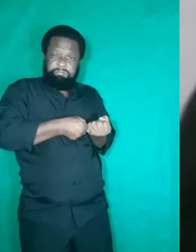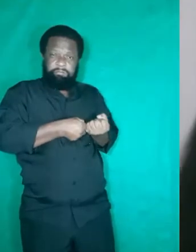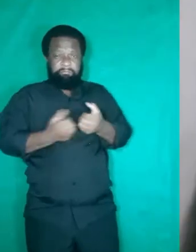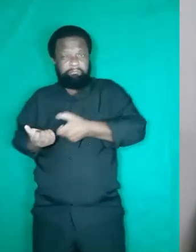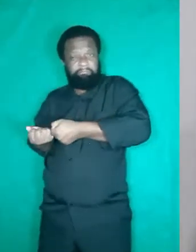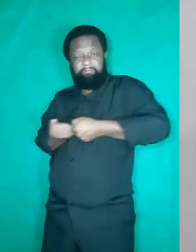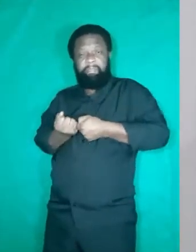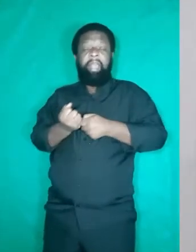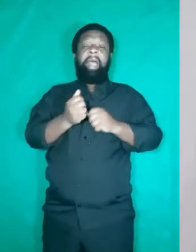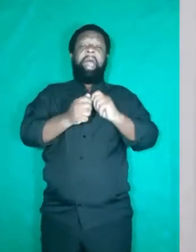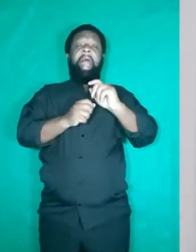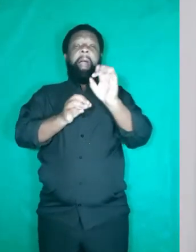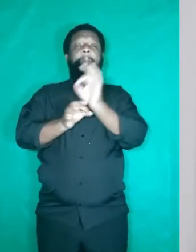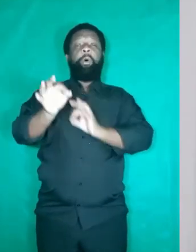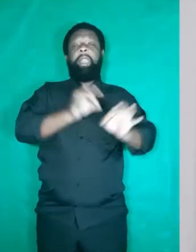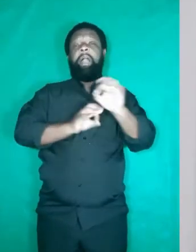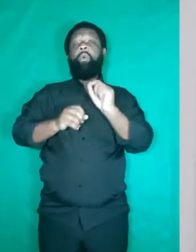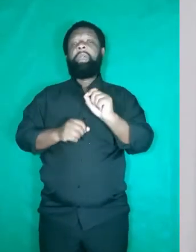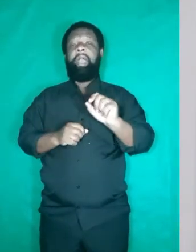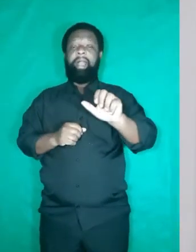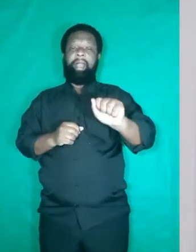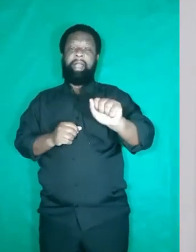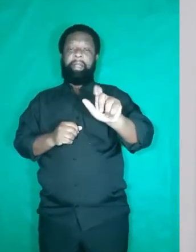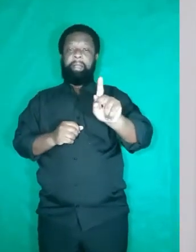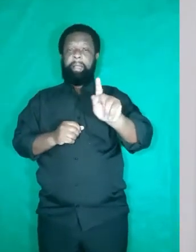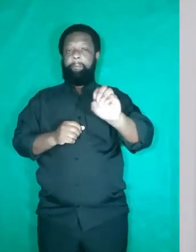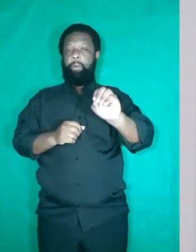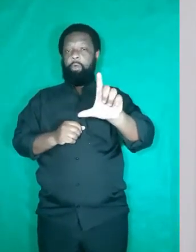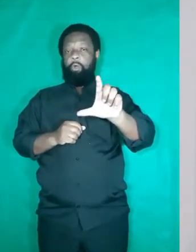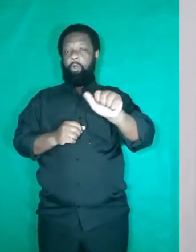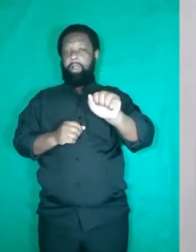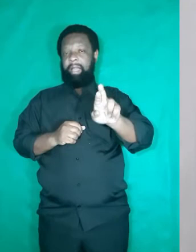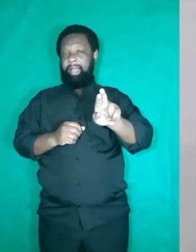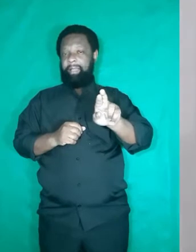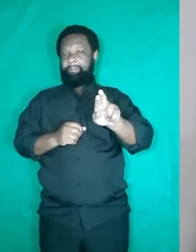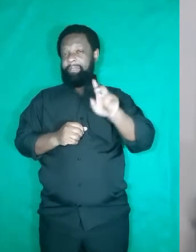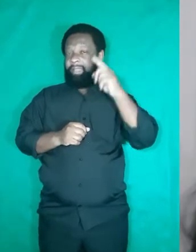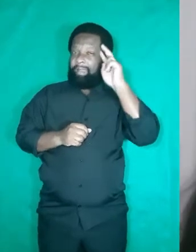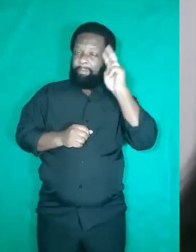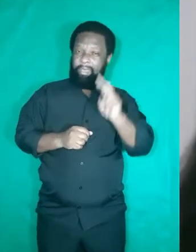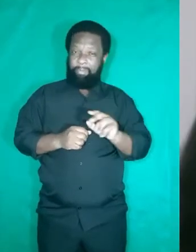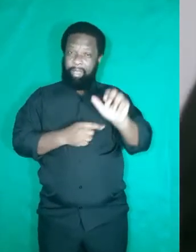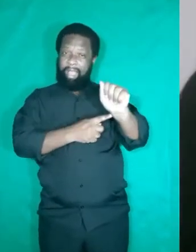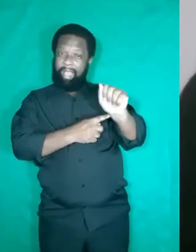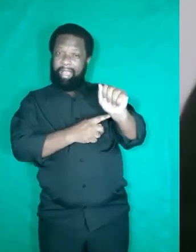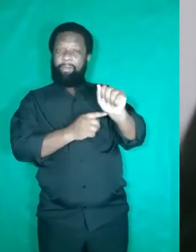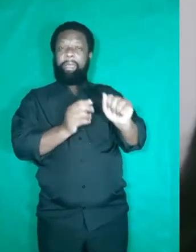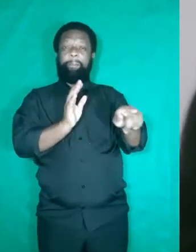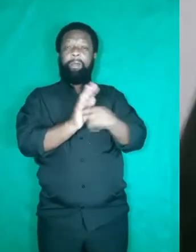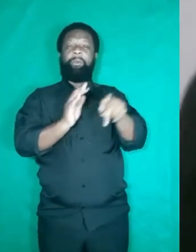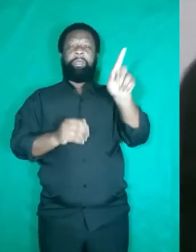a molécula é apolar. Então lembra do anula com